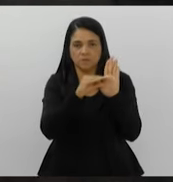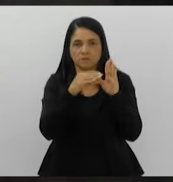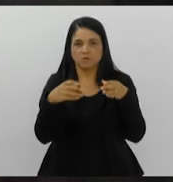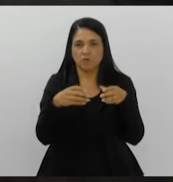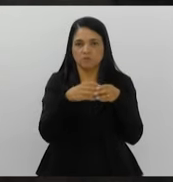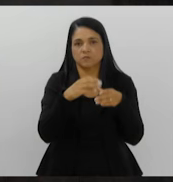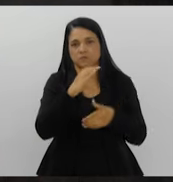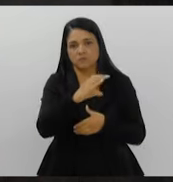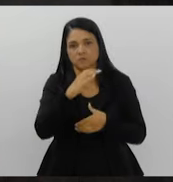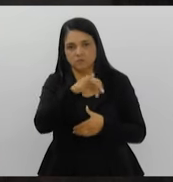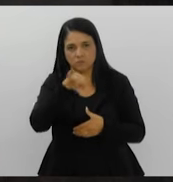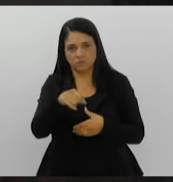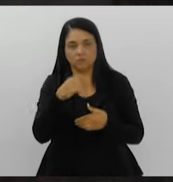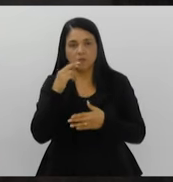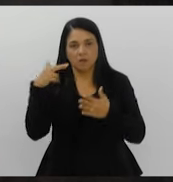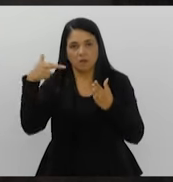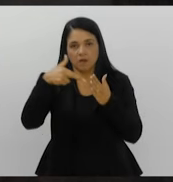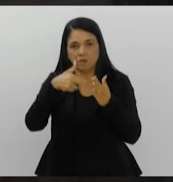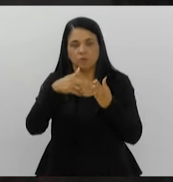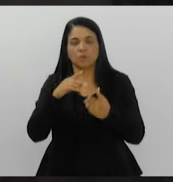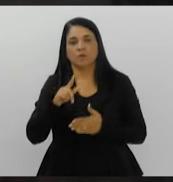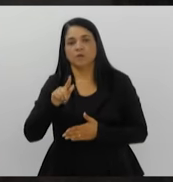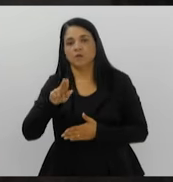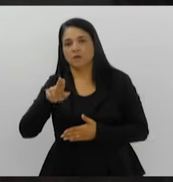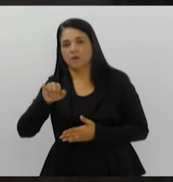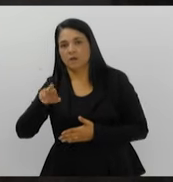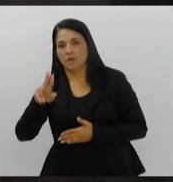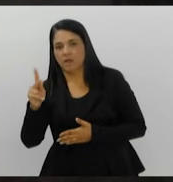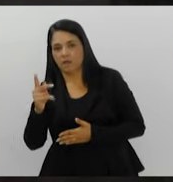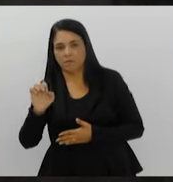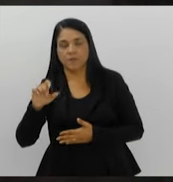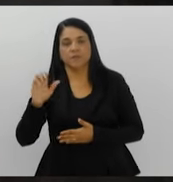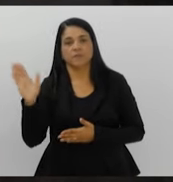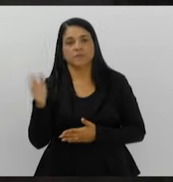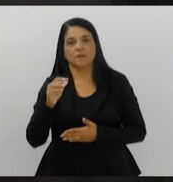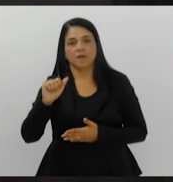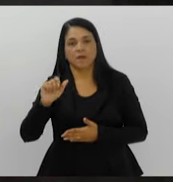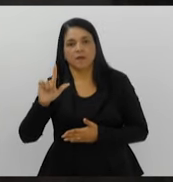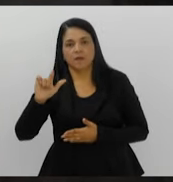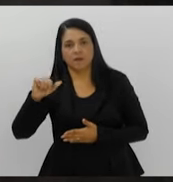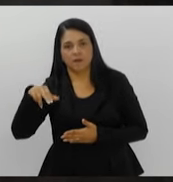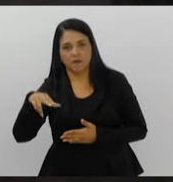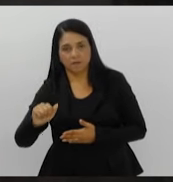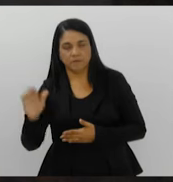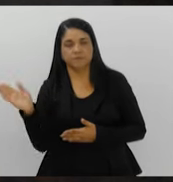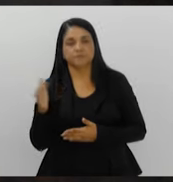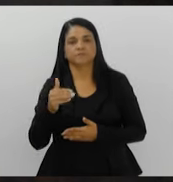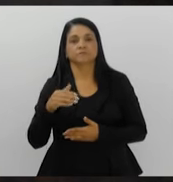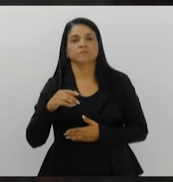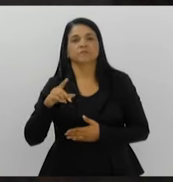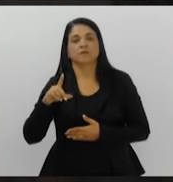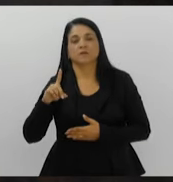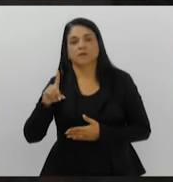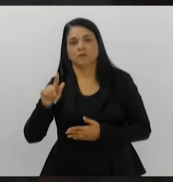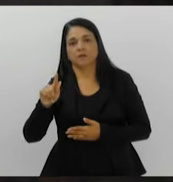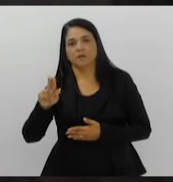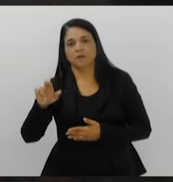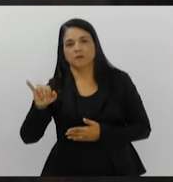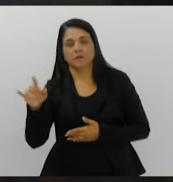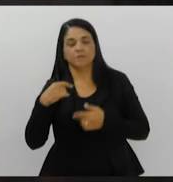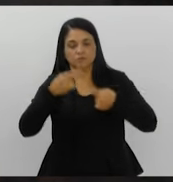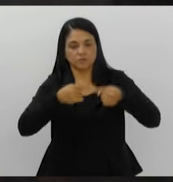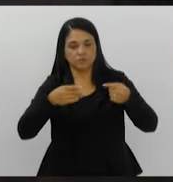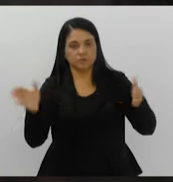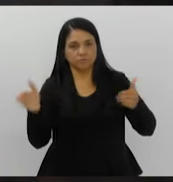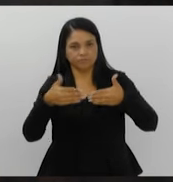de Constituição e Justiça. Relator e deputado Guilherme Della Lore, Alain Lopes e Guilherme Delaroli. Em discussão, não havendo quem queira discutir,